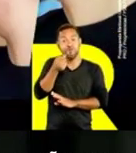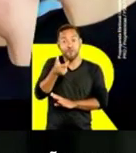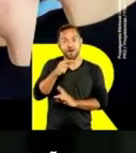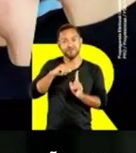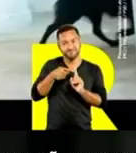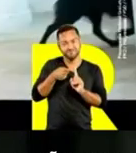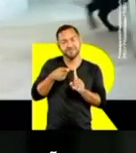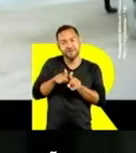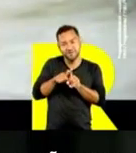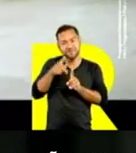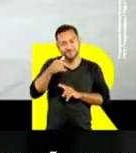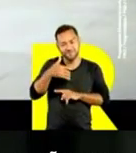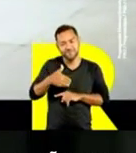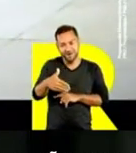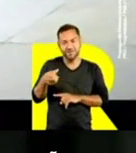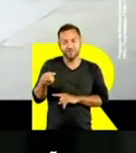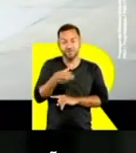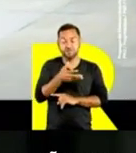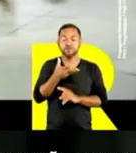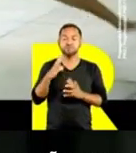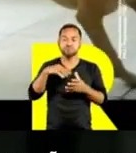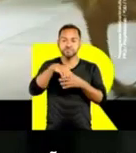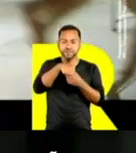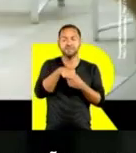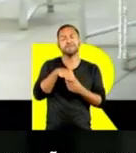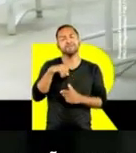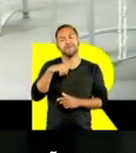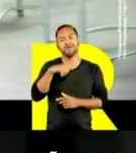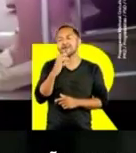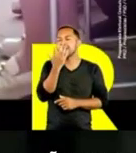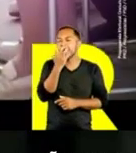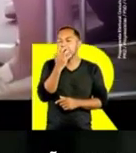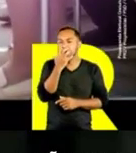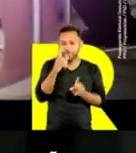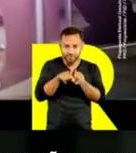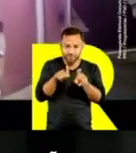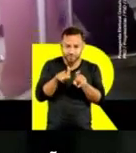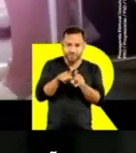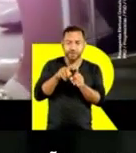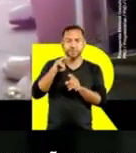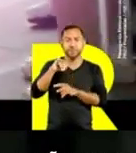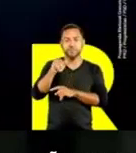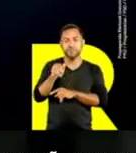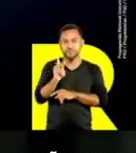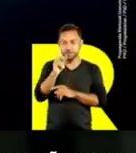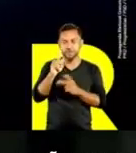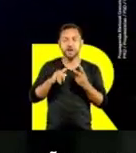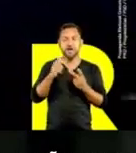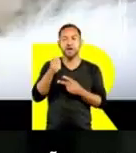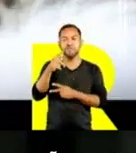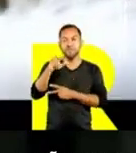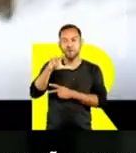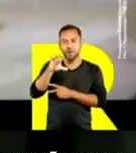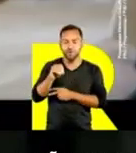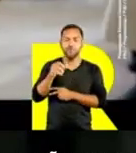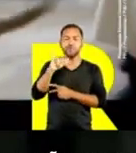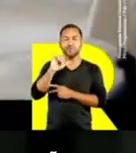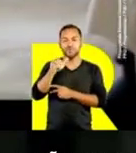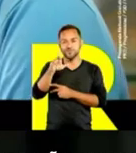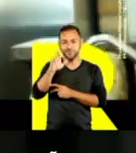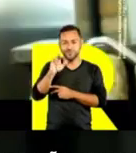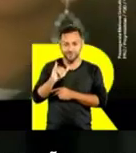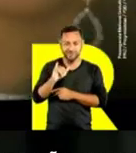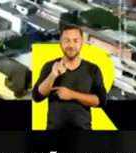outro por aí. E pra completar a família, tem os doguinhos também. Milk, Apollo, Yuri e